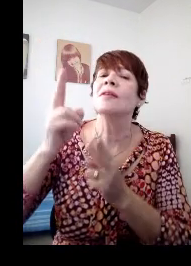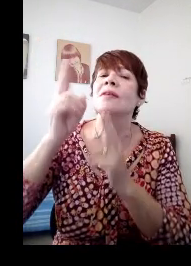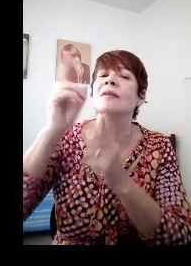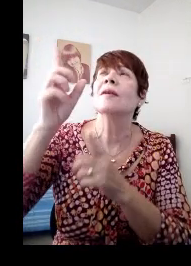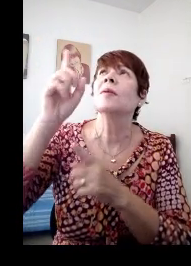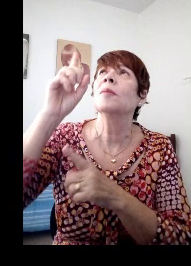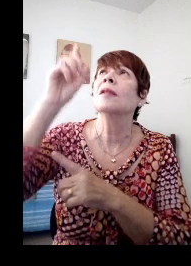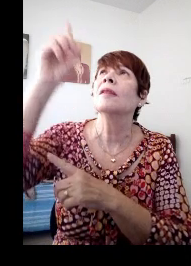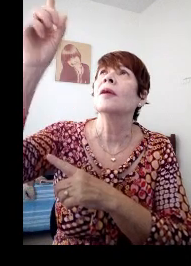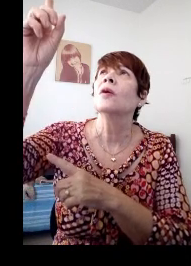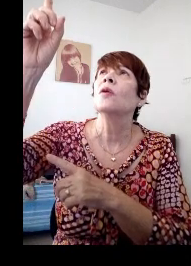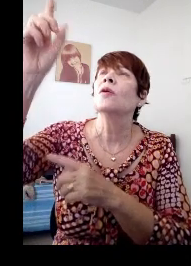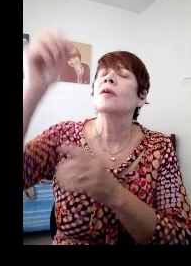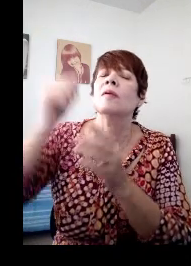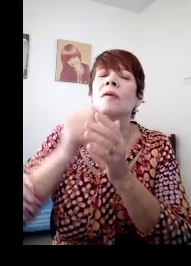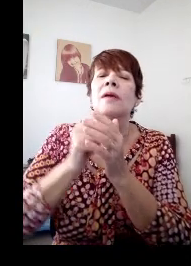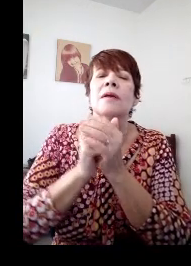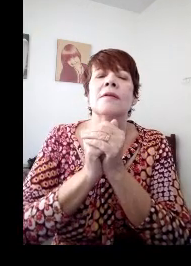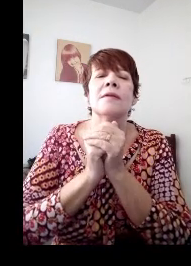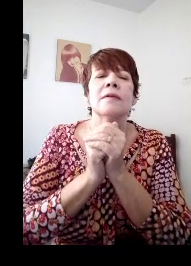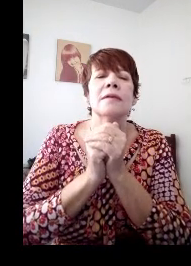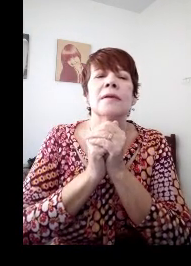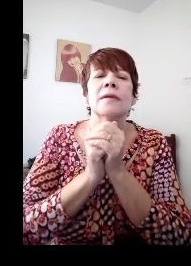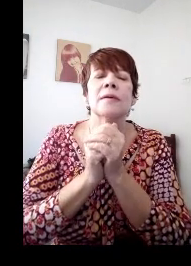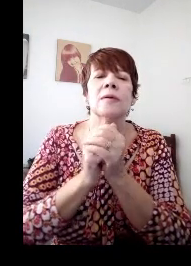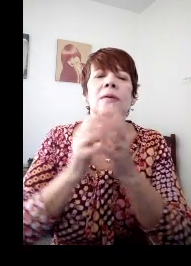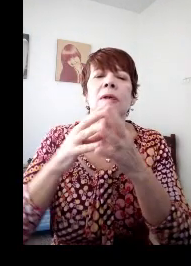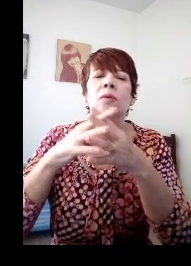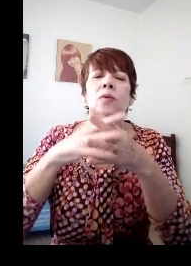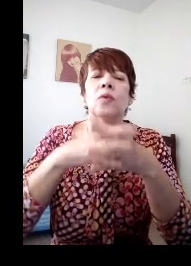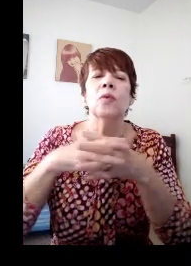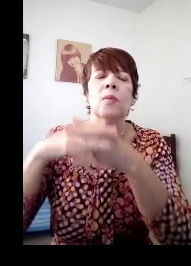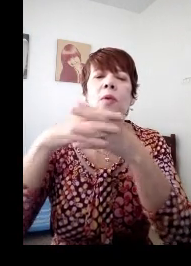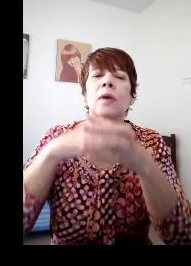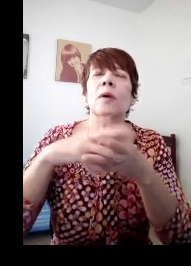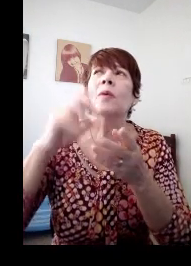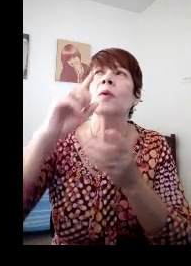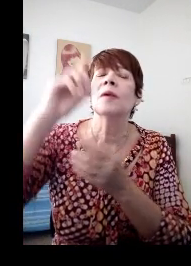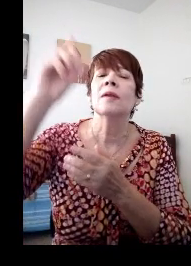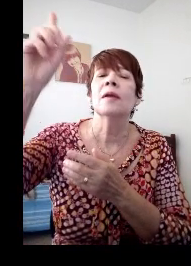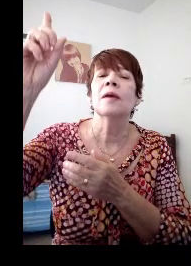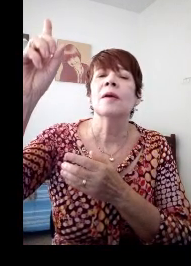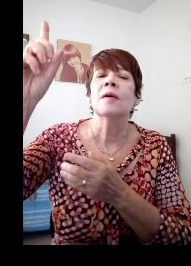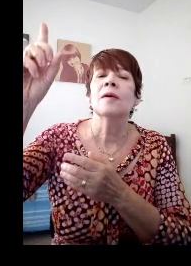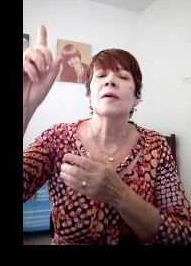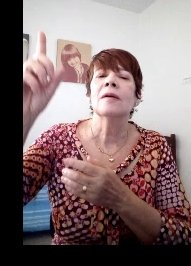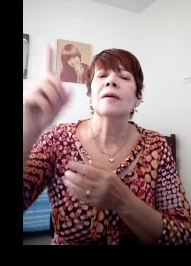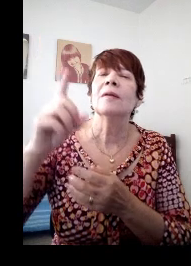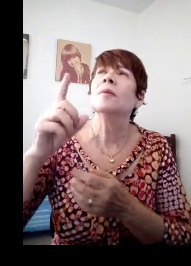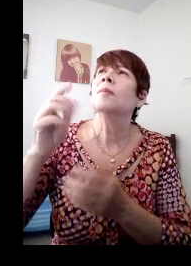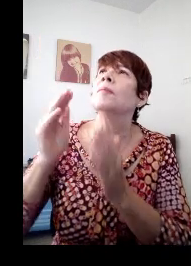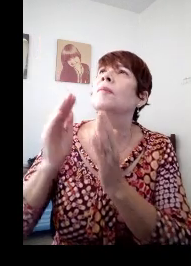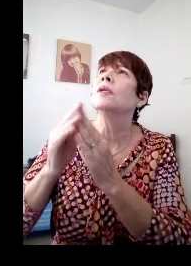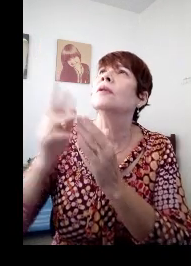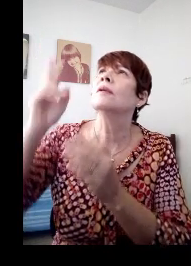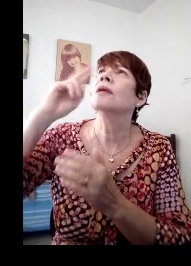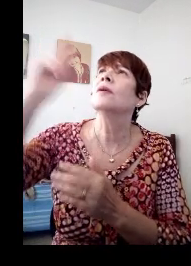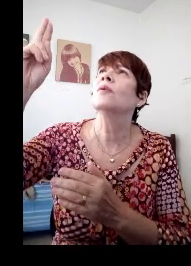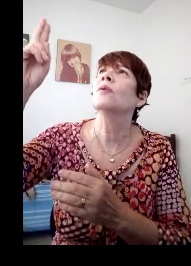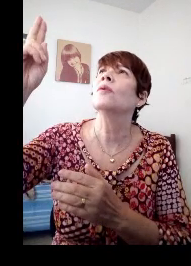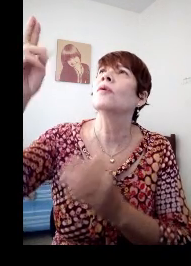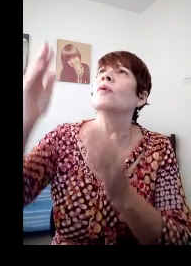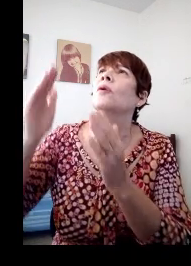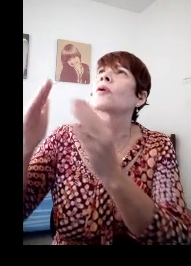olhando para Deus, ele estava em oração, ele estava o tempo todo: Senhor, olha para